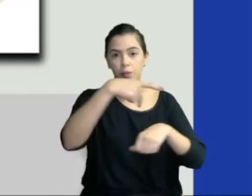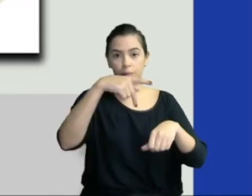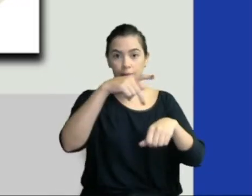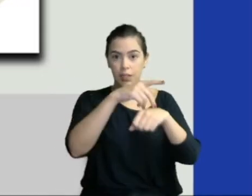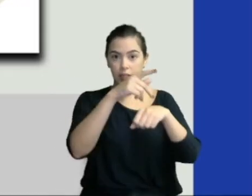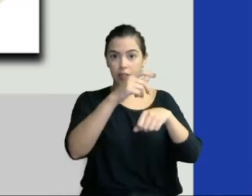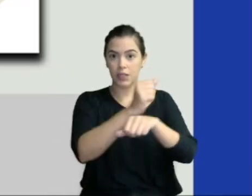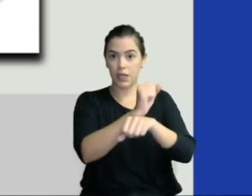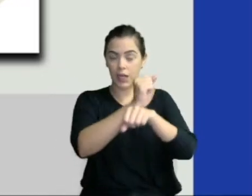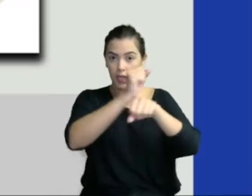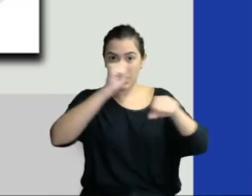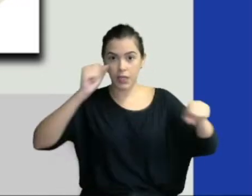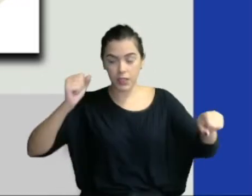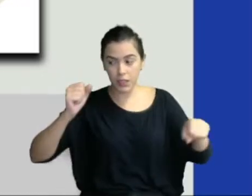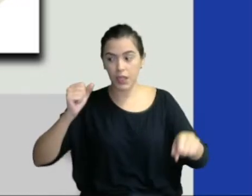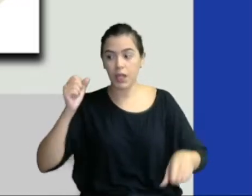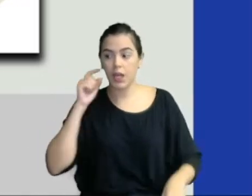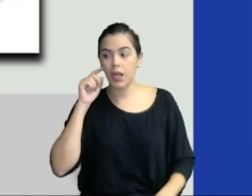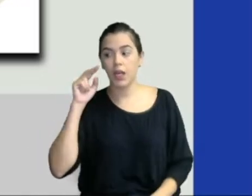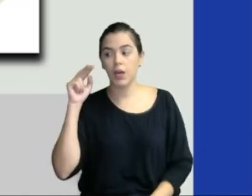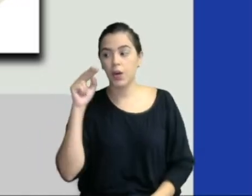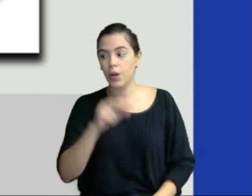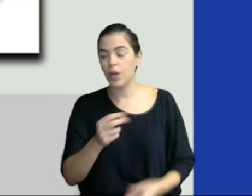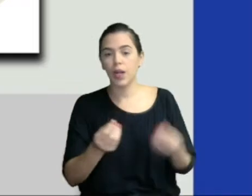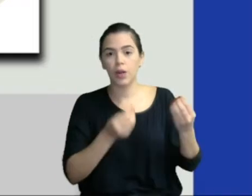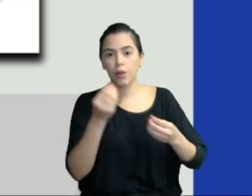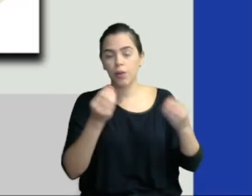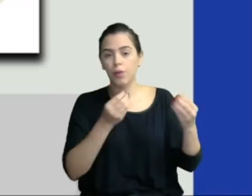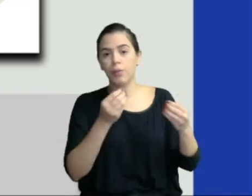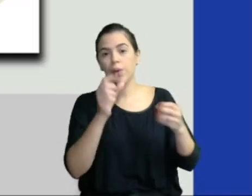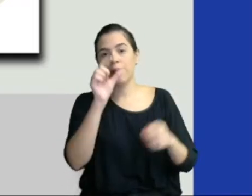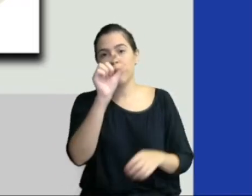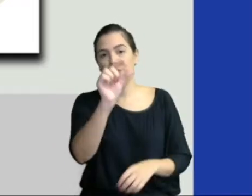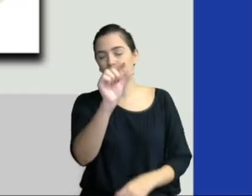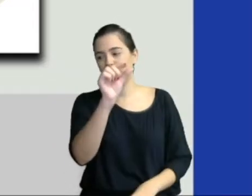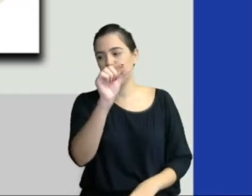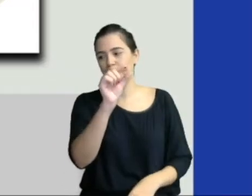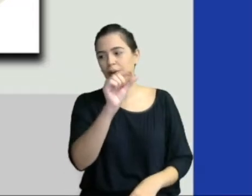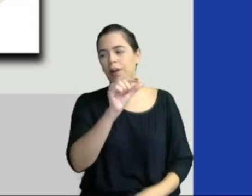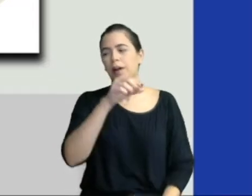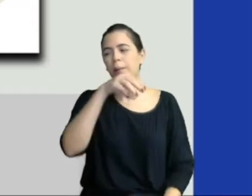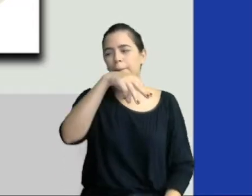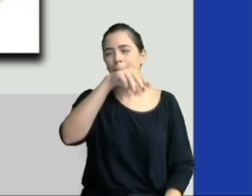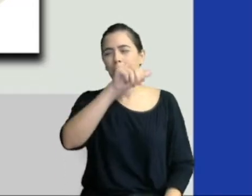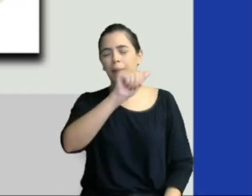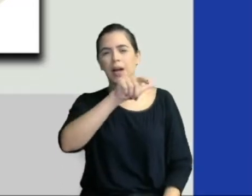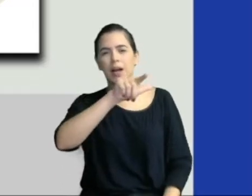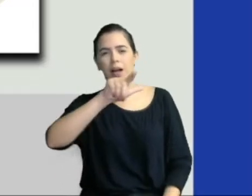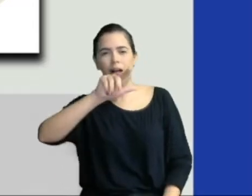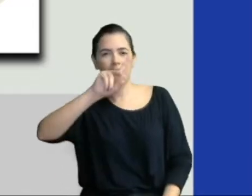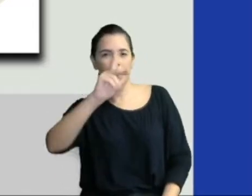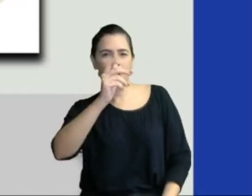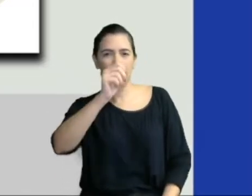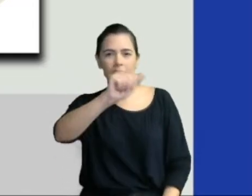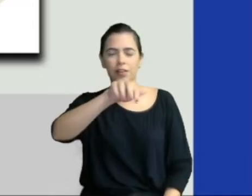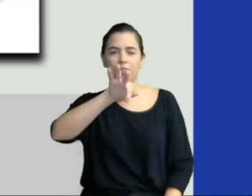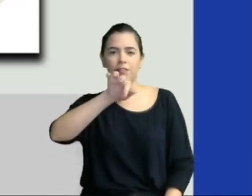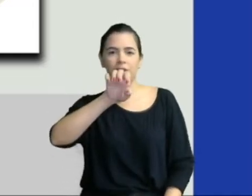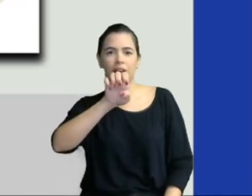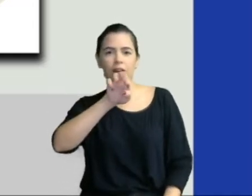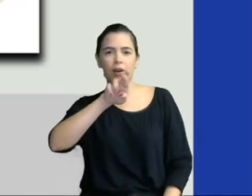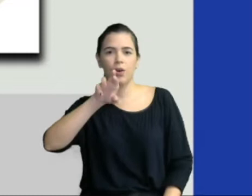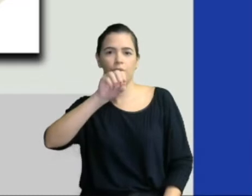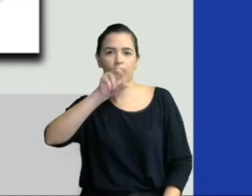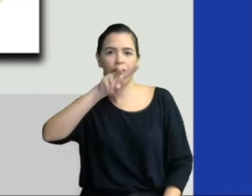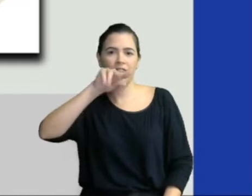grande e olha como é pouco. Olha, essas linhazinhas aqui representam a malha ferroviária atual do nosso país. Veja